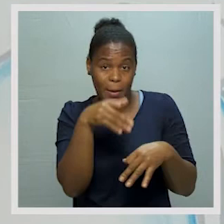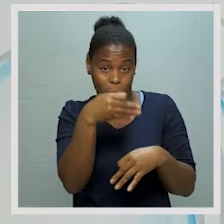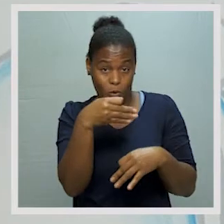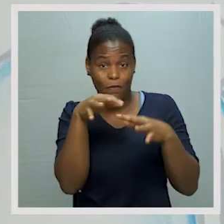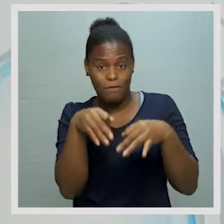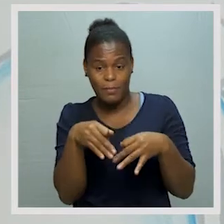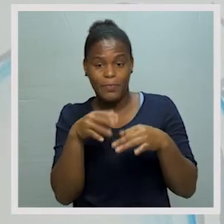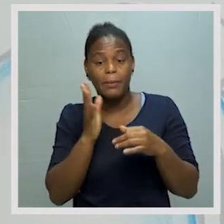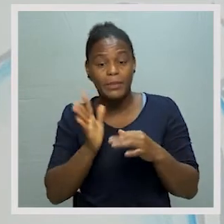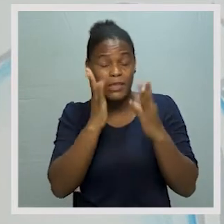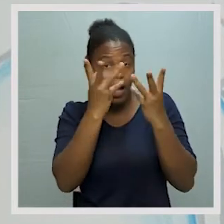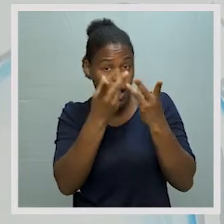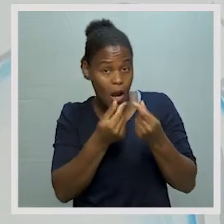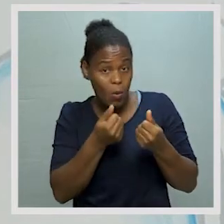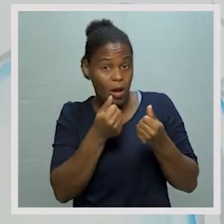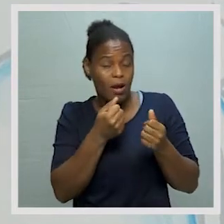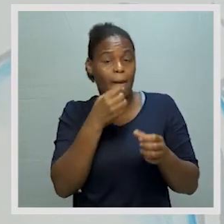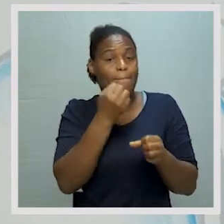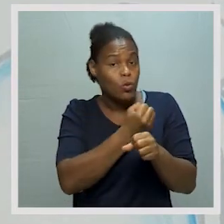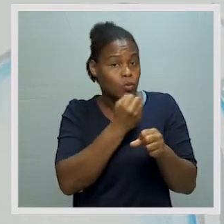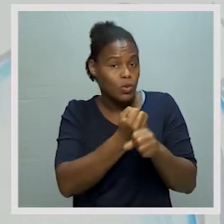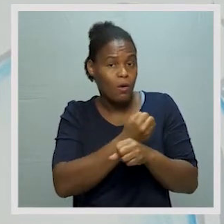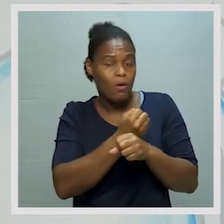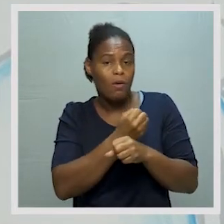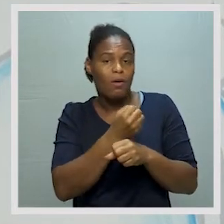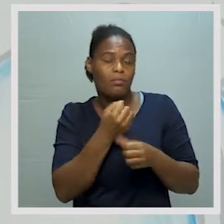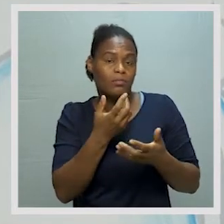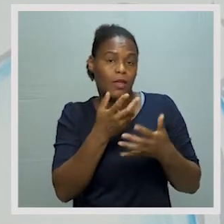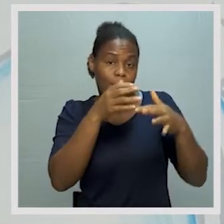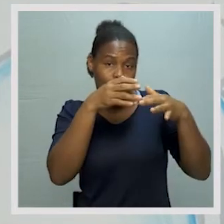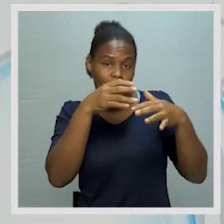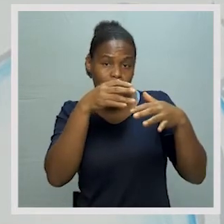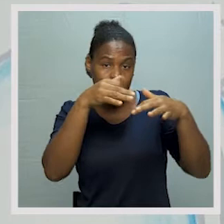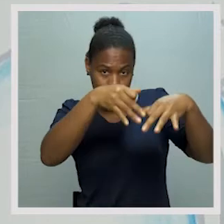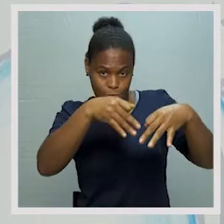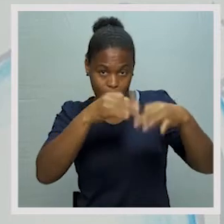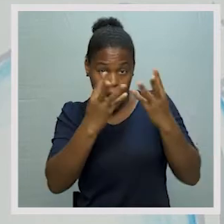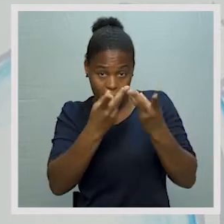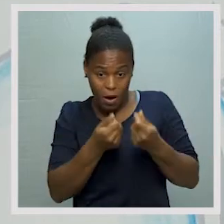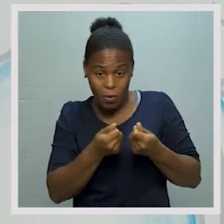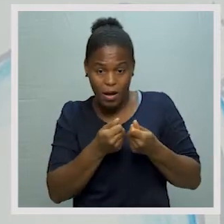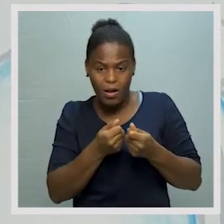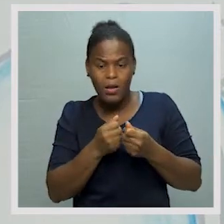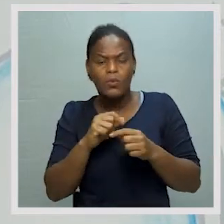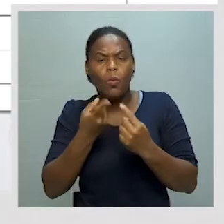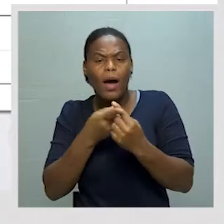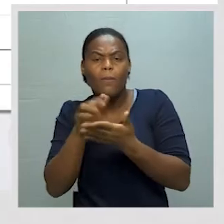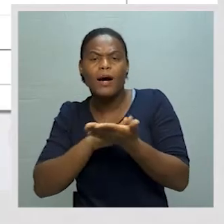preciso calcular a produção a preços de um ano base, que é sempre com o mesmo